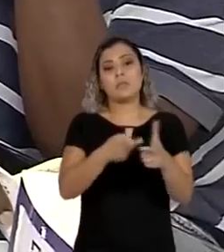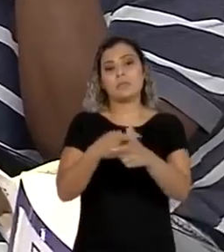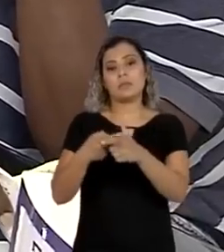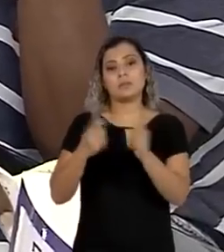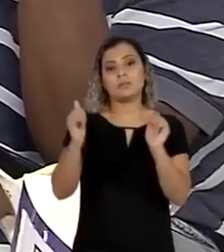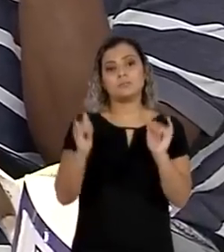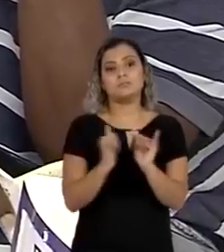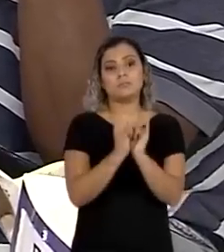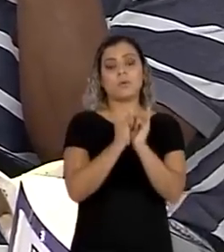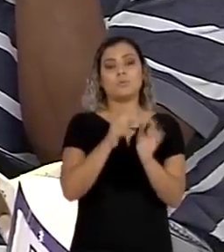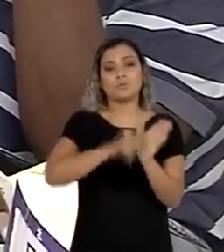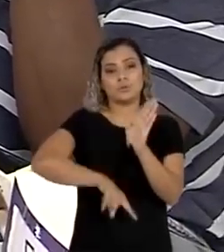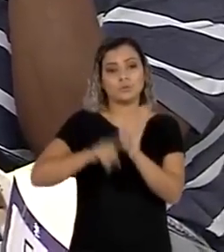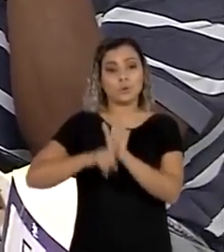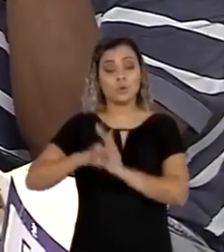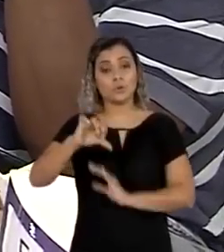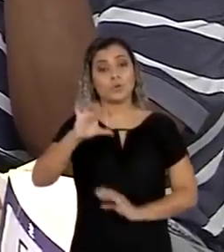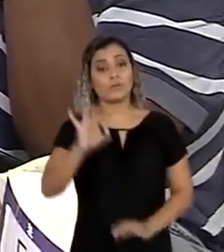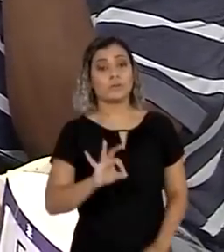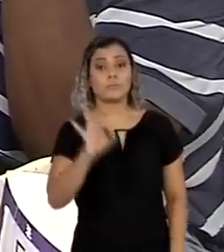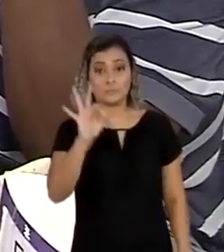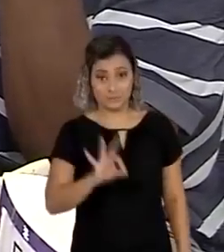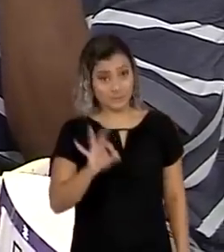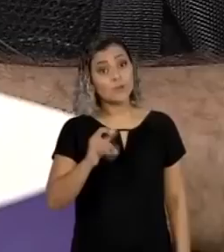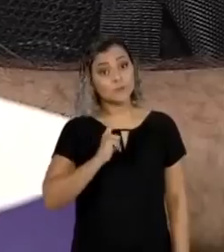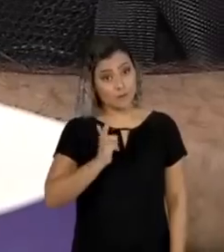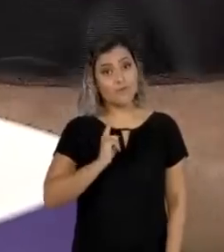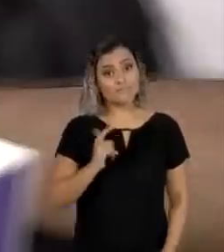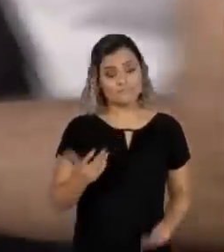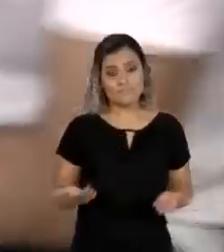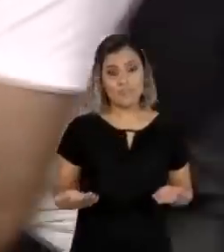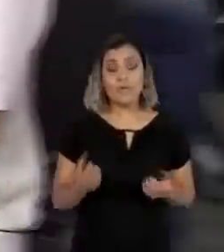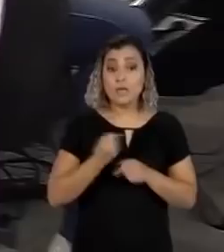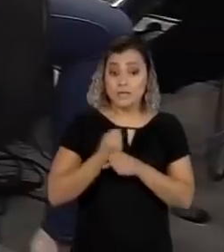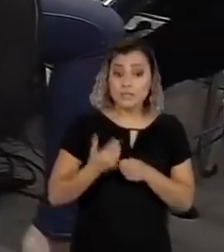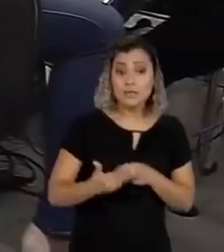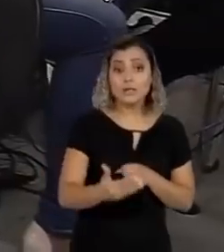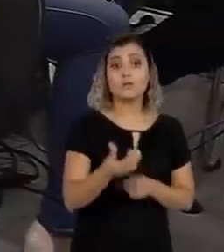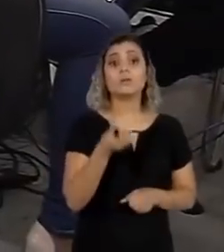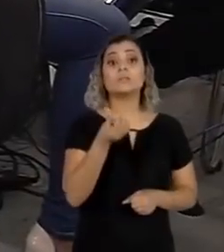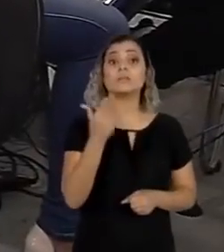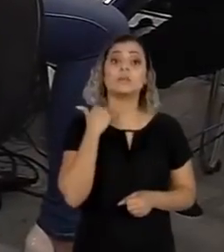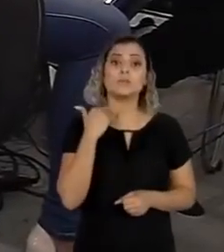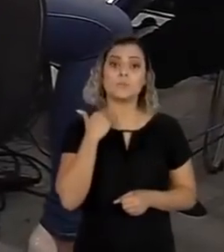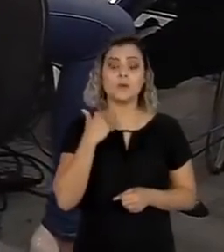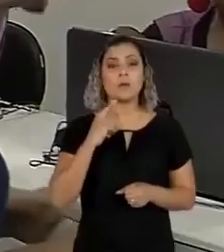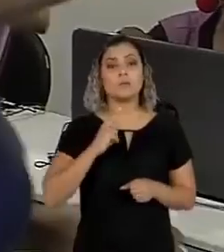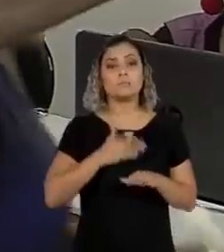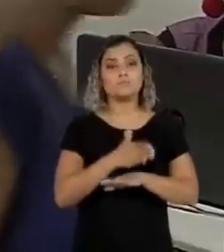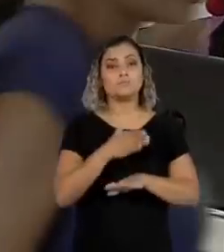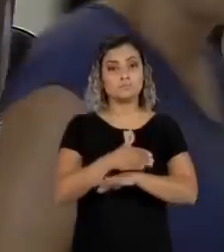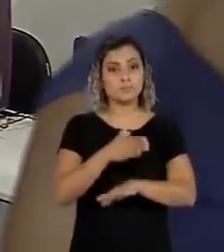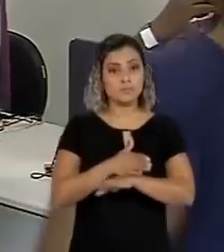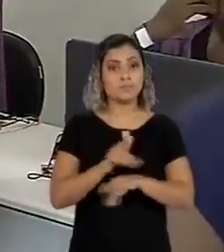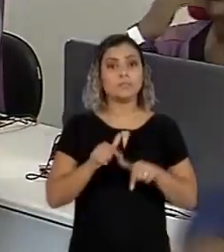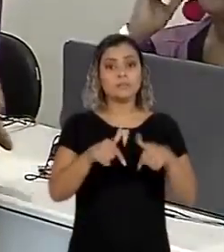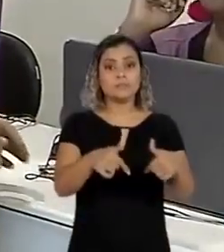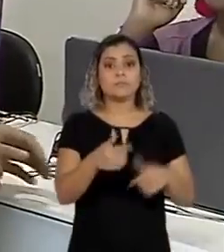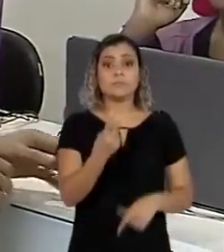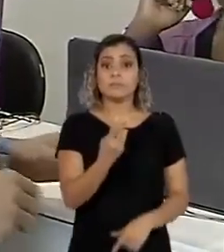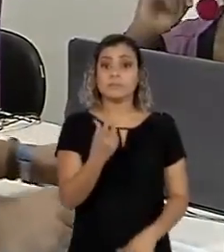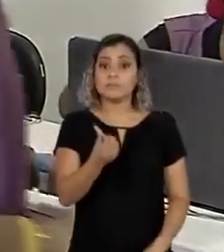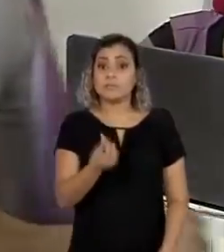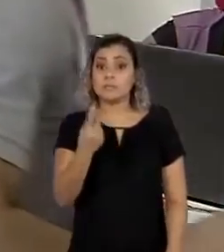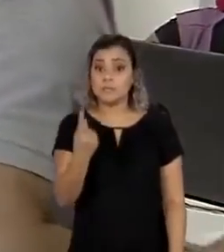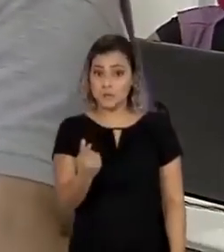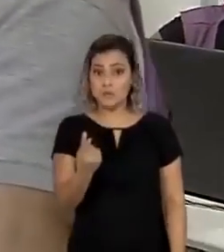que promete descontos de até 90% das dívidas. Este ano, 6 bancos participam da iniciativa. 261